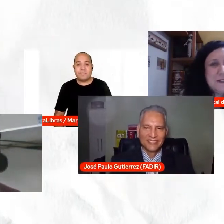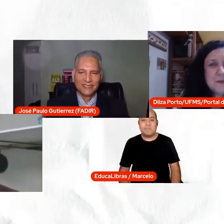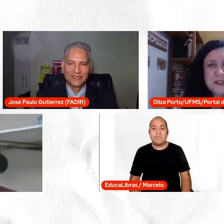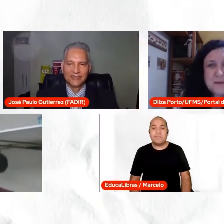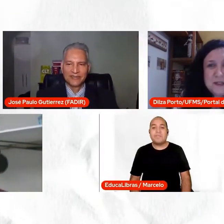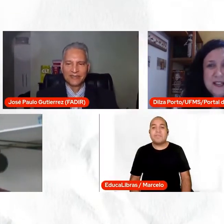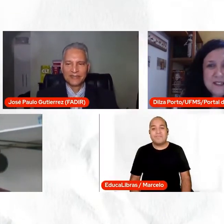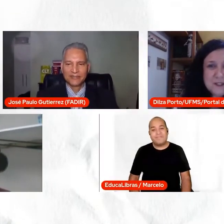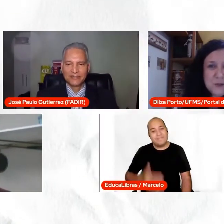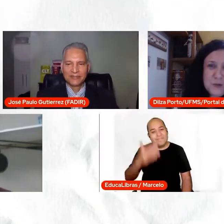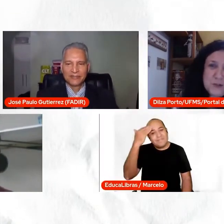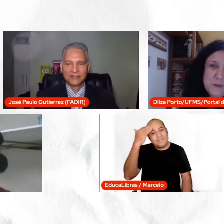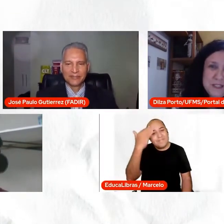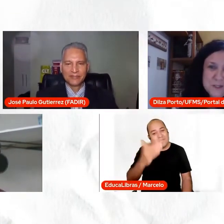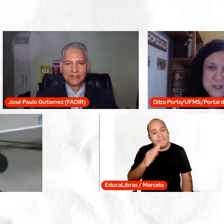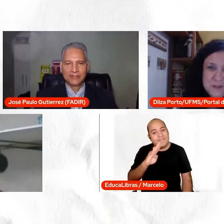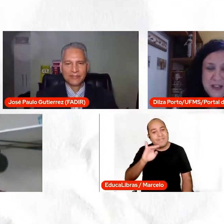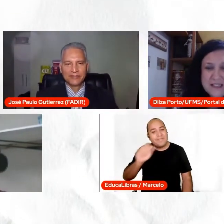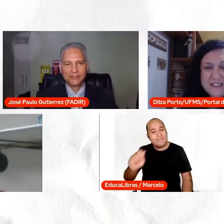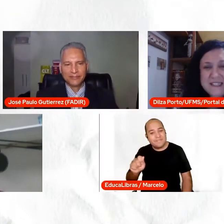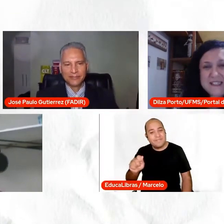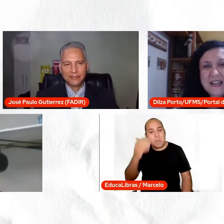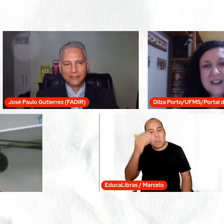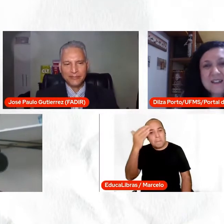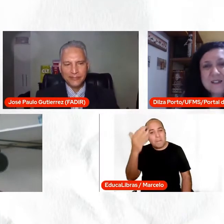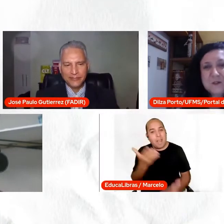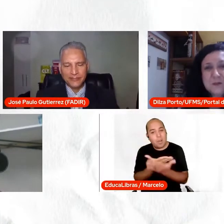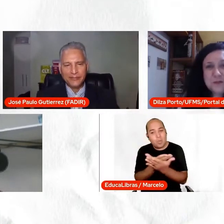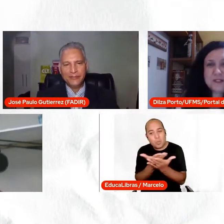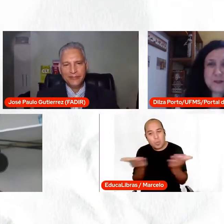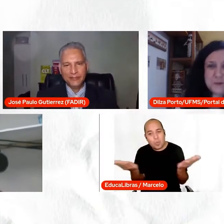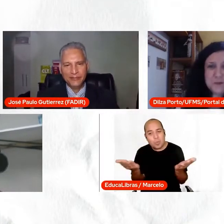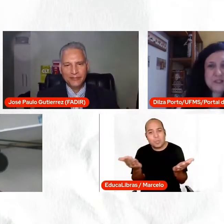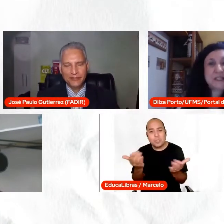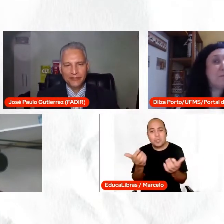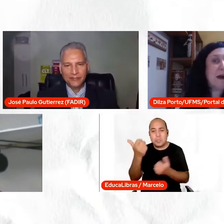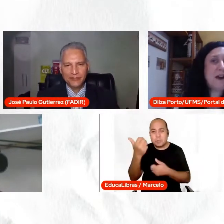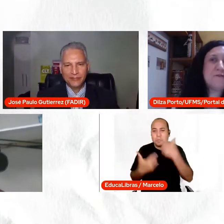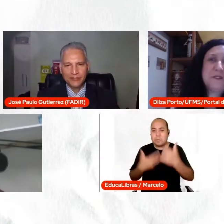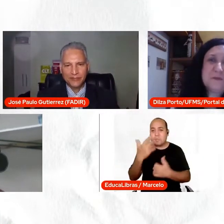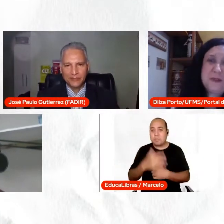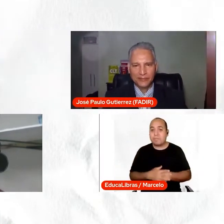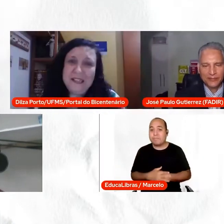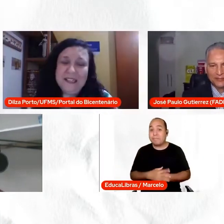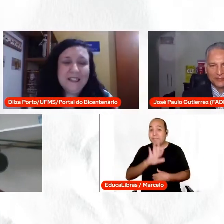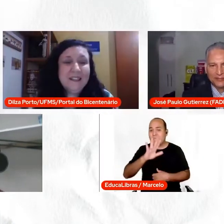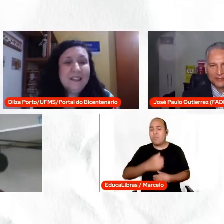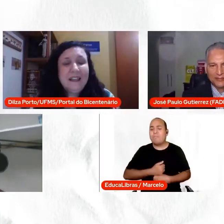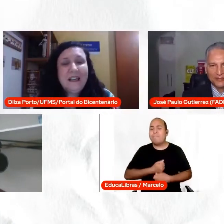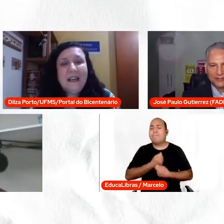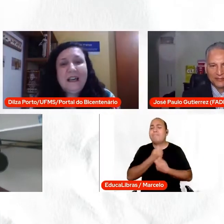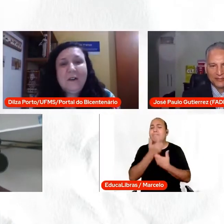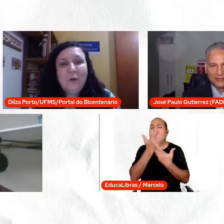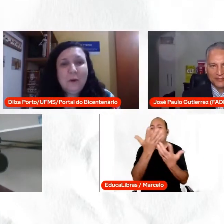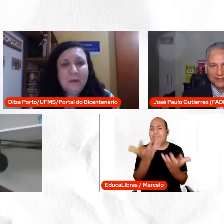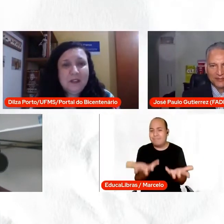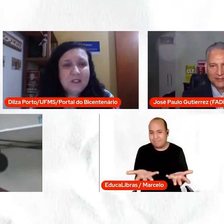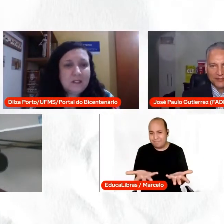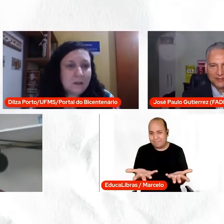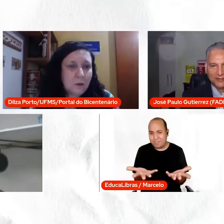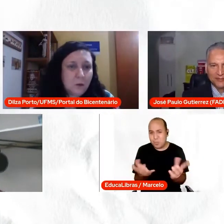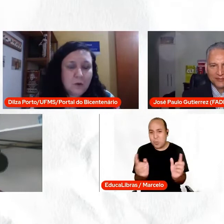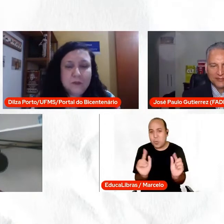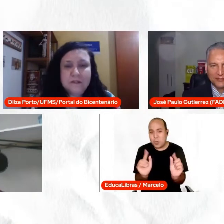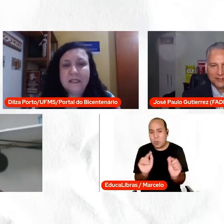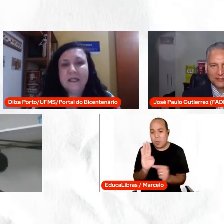Obrigada, Bia, obrigada a todos pelas suas falas iniciais. Eu vou fazer um desabafo também aqui. Como a